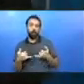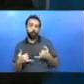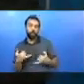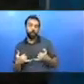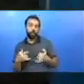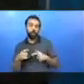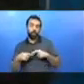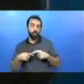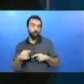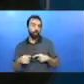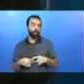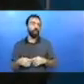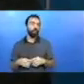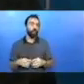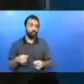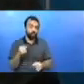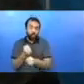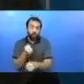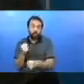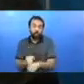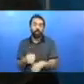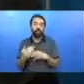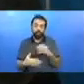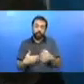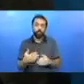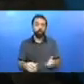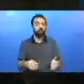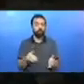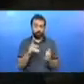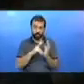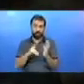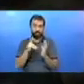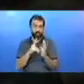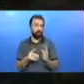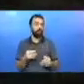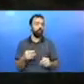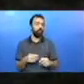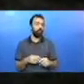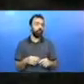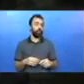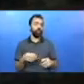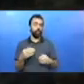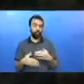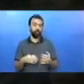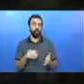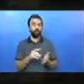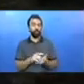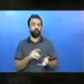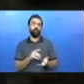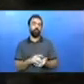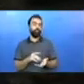vão fazer um desenho deste boneco e vão dar um nome para o boneco e escrever aqui na página. Mas para fazer o boneco,